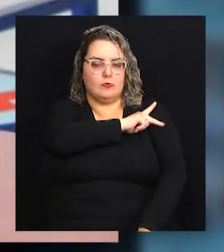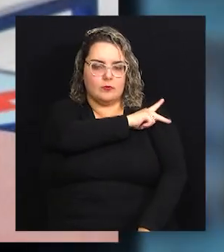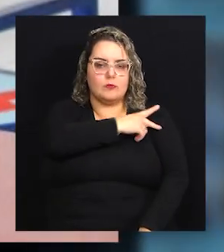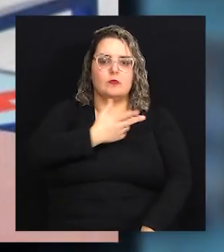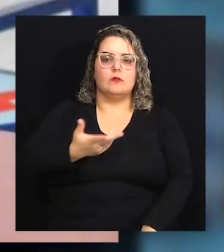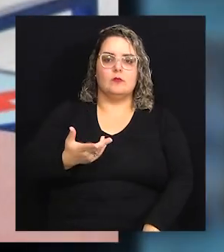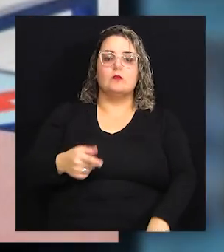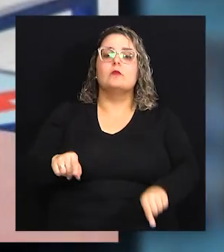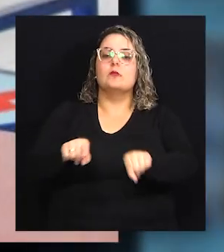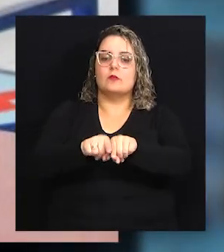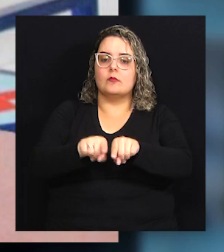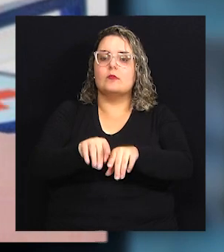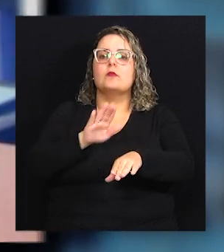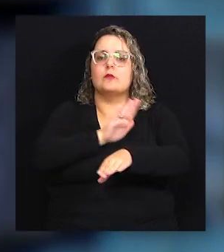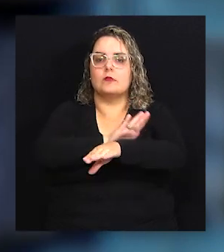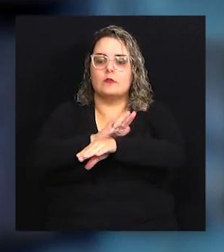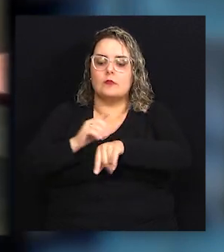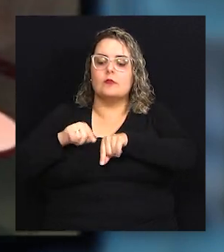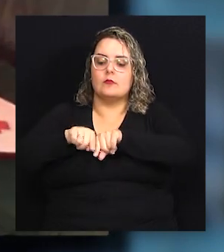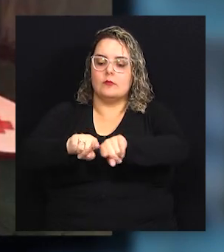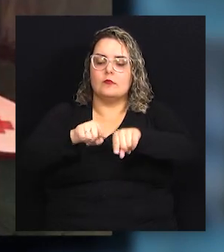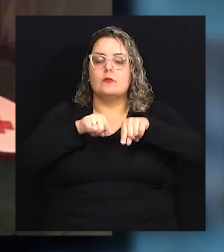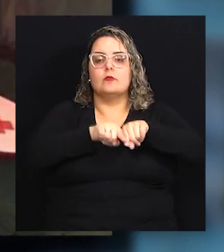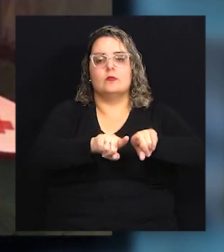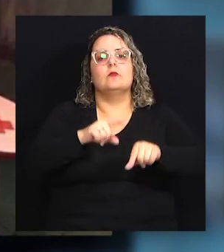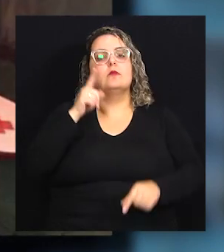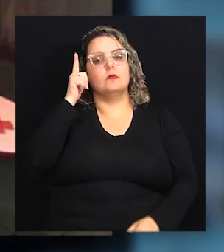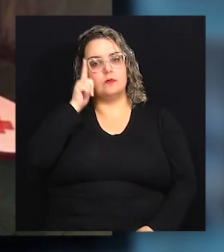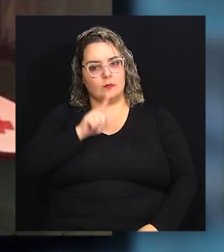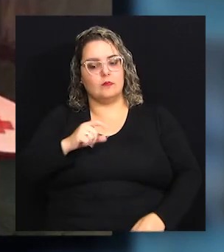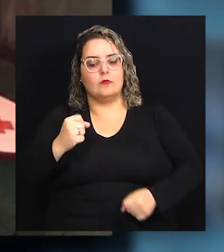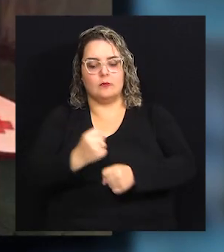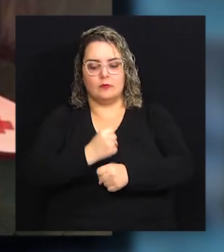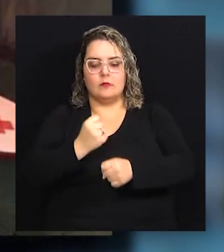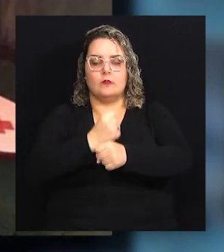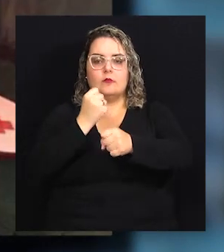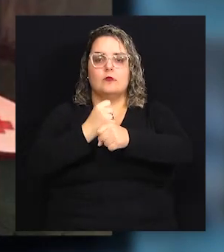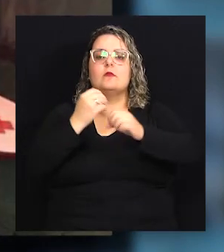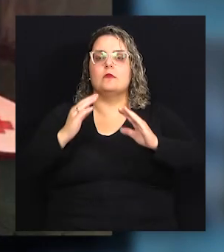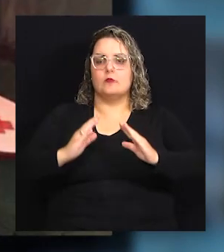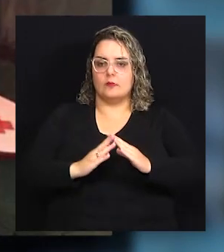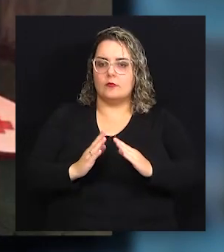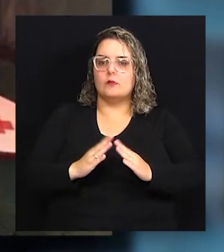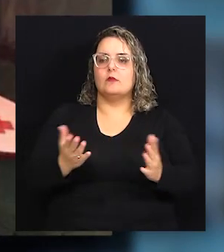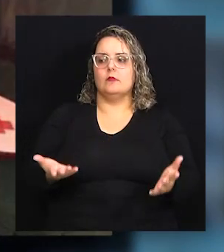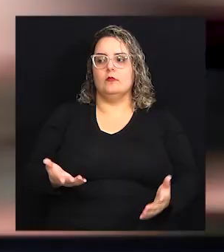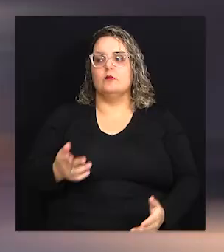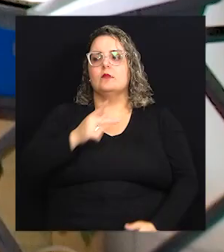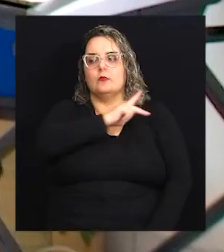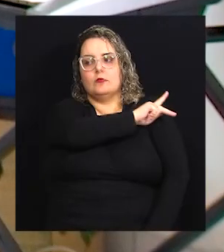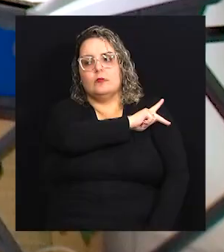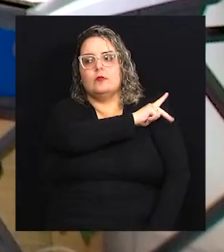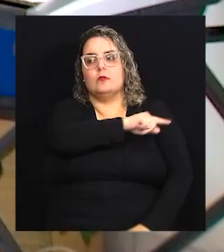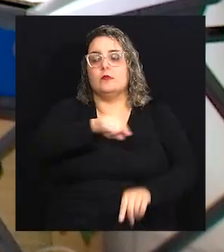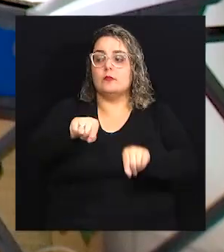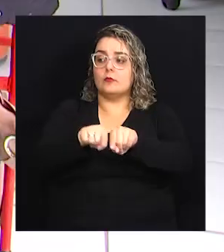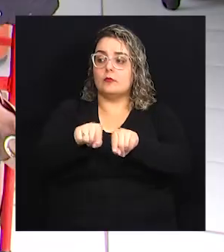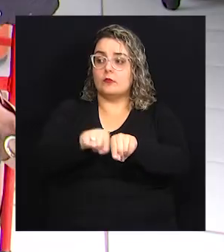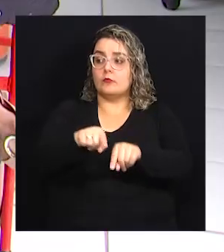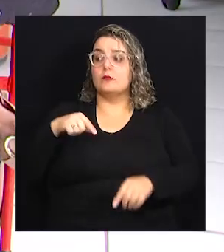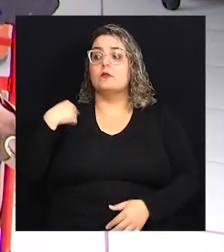o terreno, e também com a ajuda de parceiros, nós conseguimos erguer o prédio do Piauí